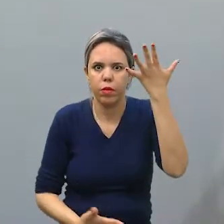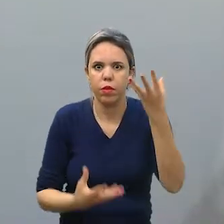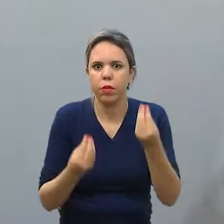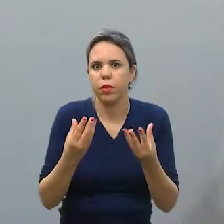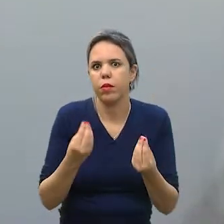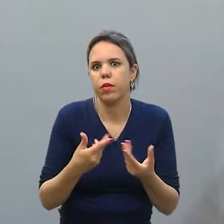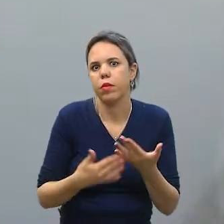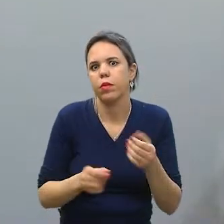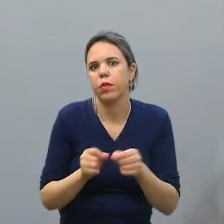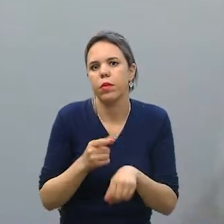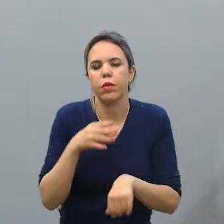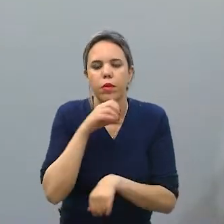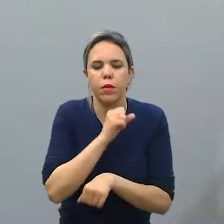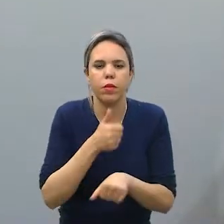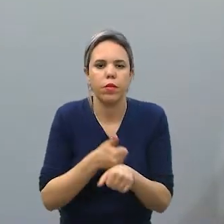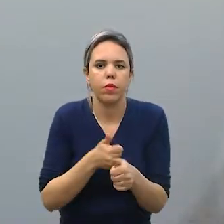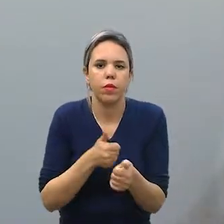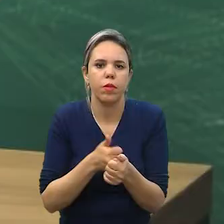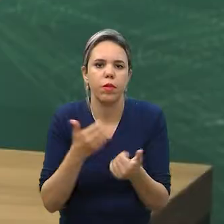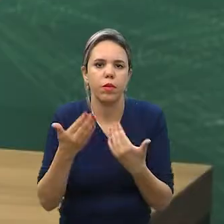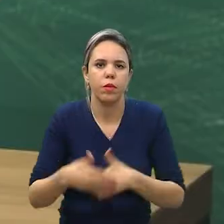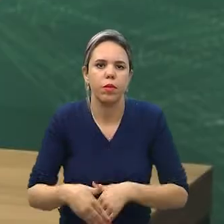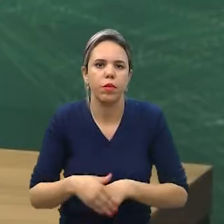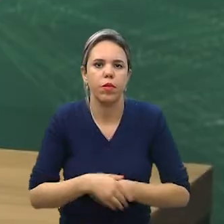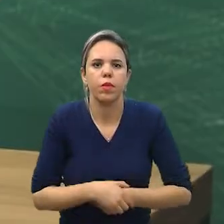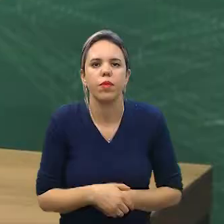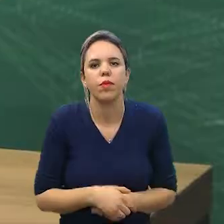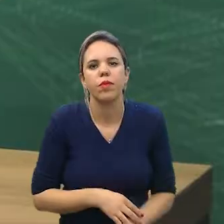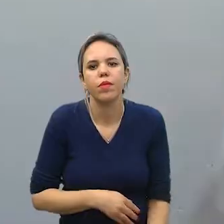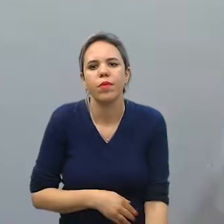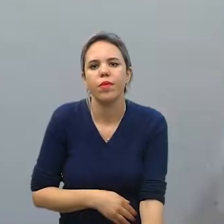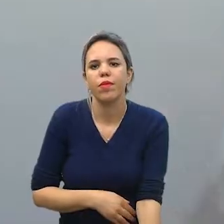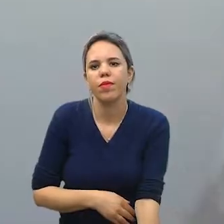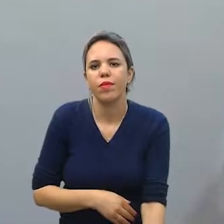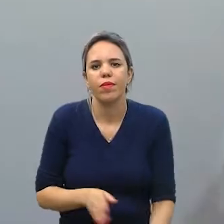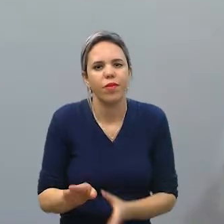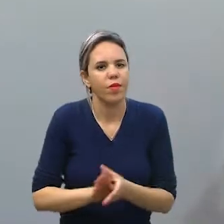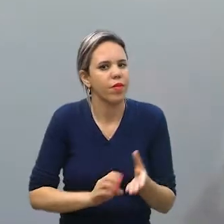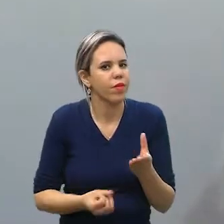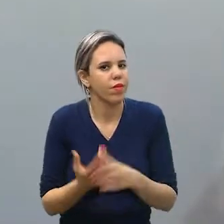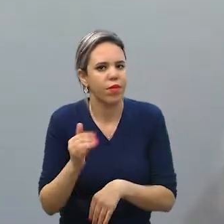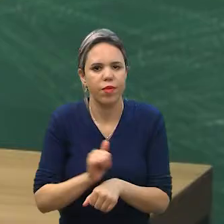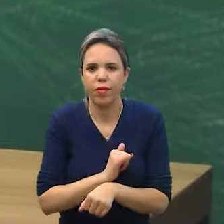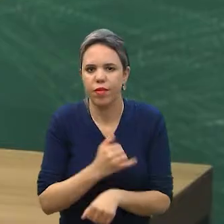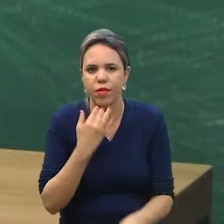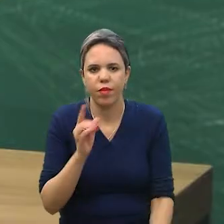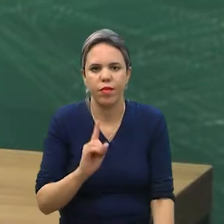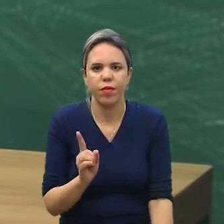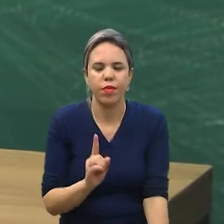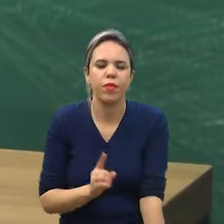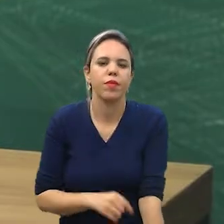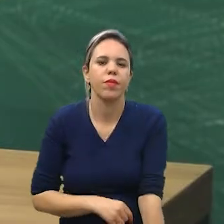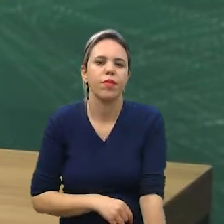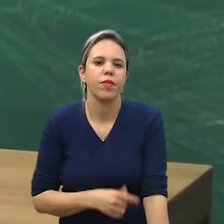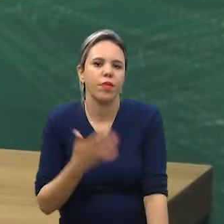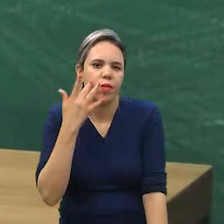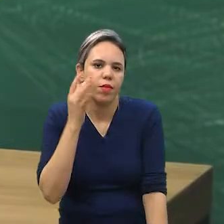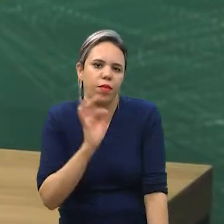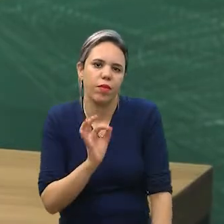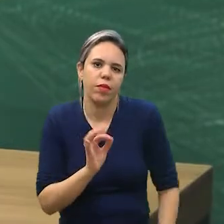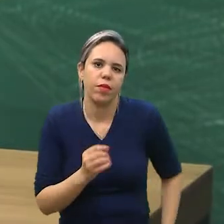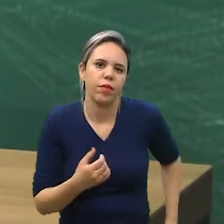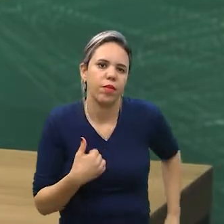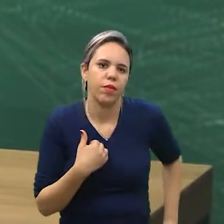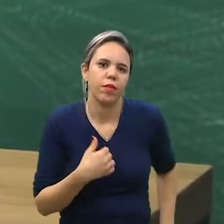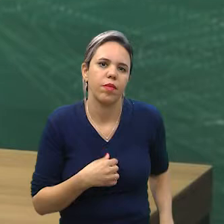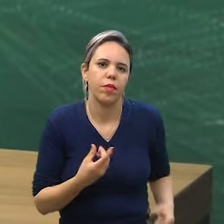obras na véspera do vestibular. Então, eu não recomendo que essa estratégia seja feita. Acho que não seria nem